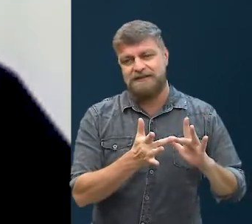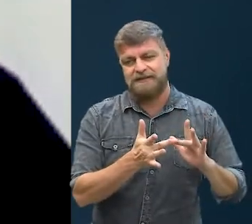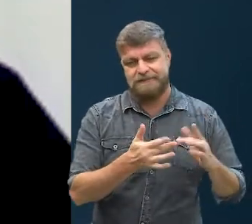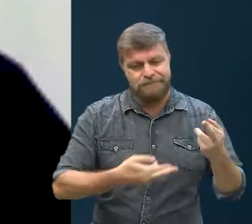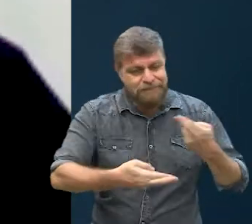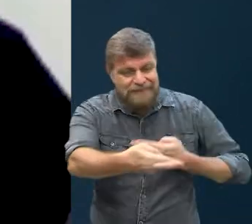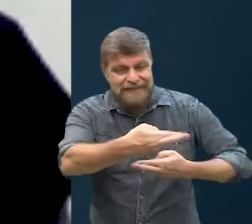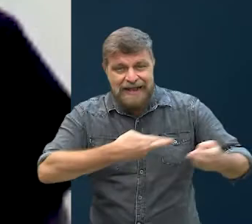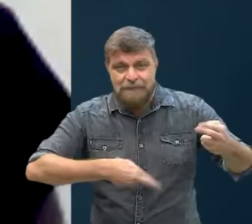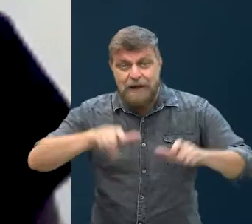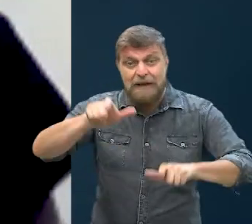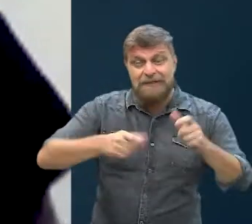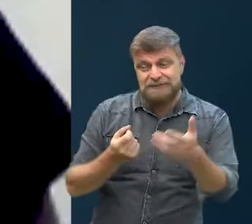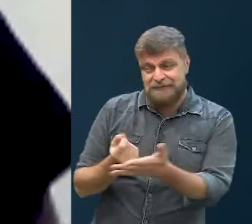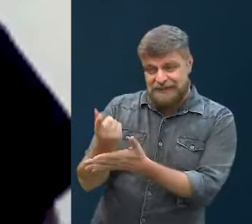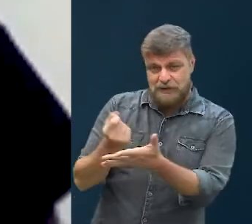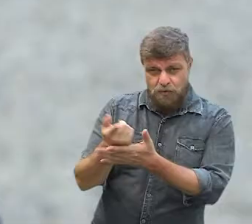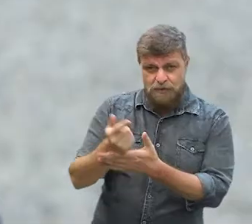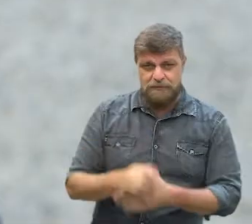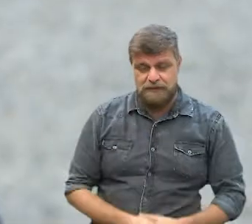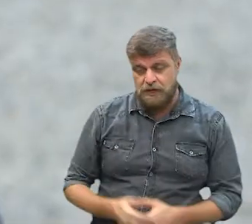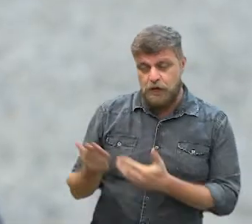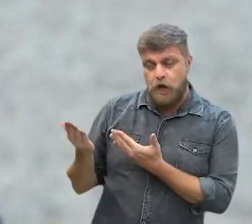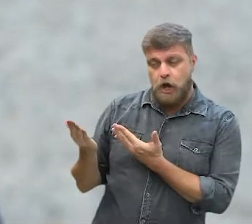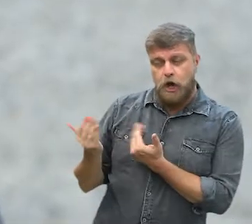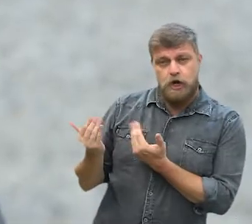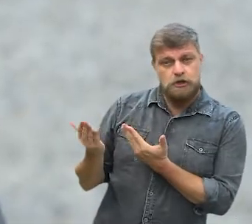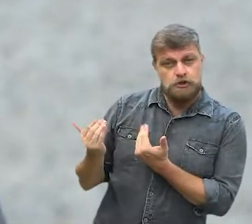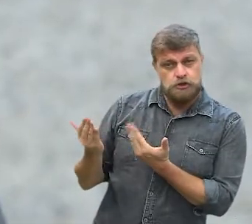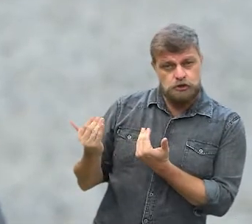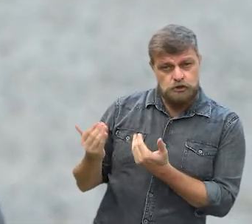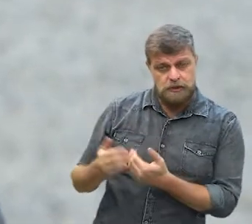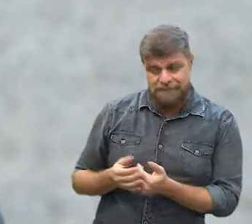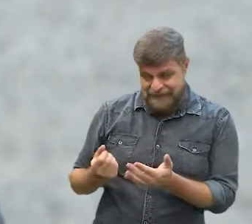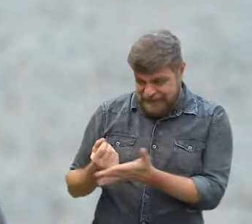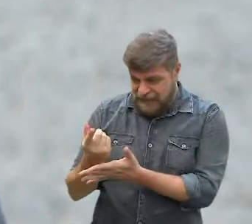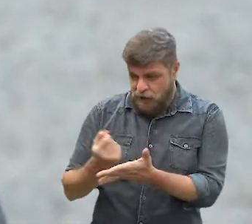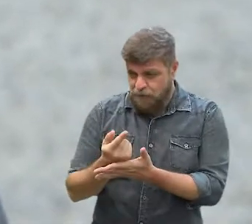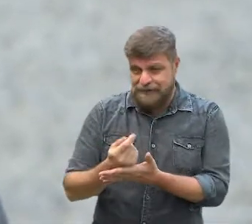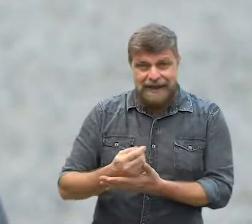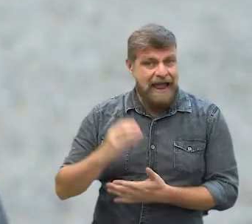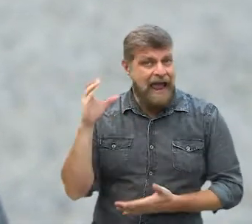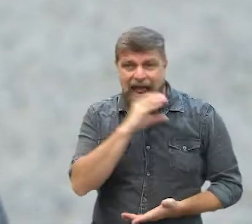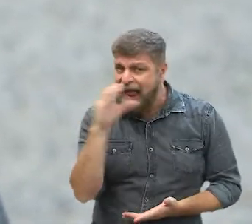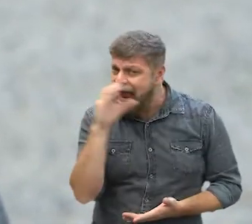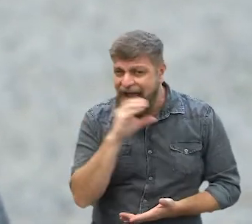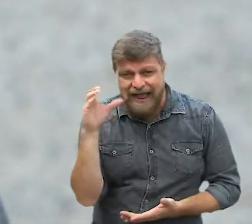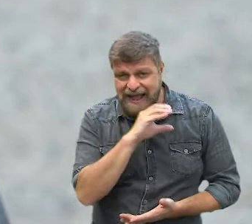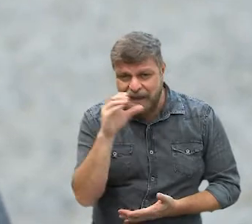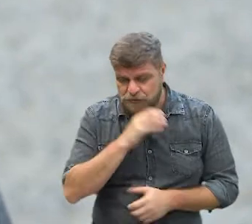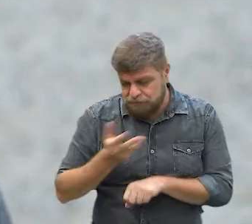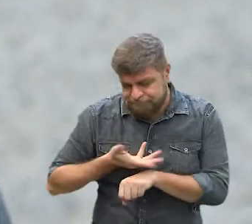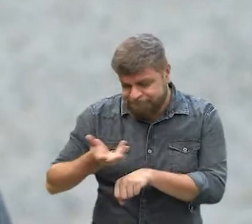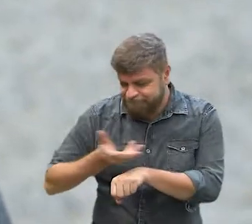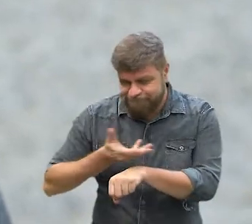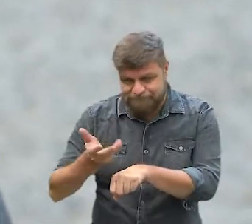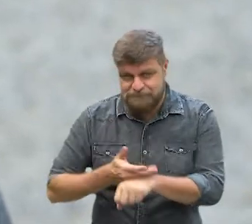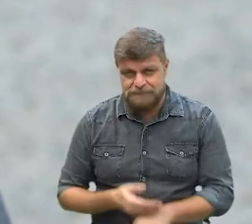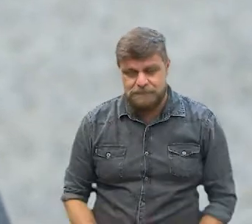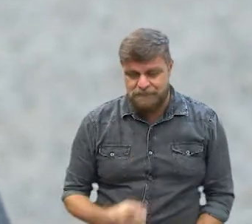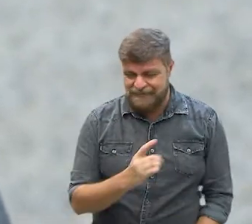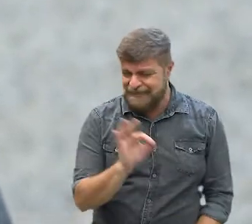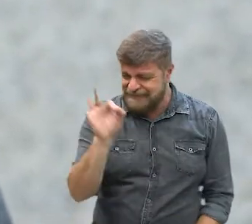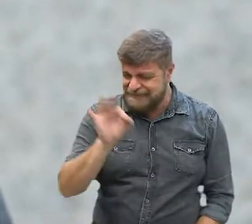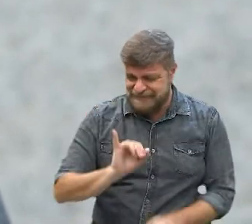consumidor. Esse consumidor mais jovem, ele é ligeiro, ele está